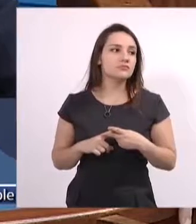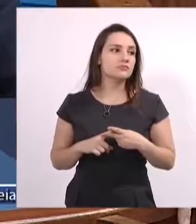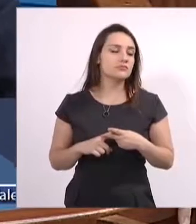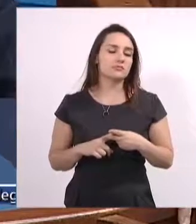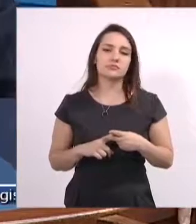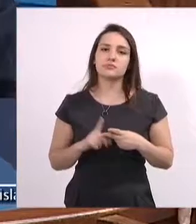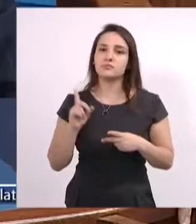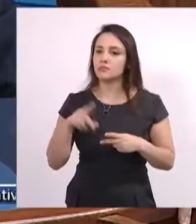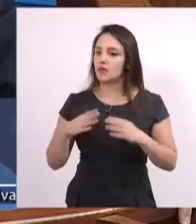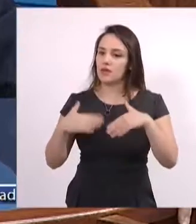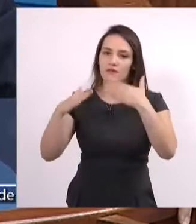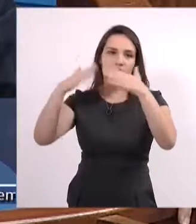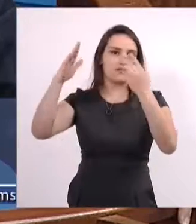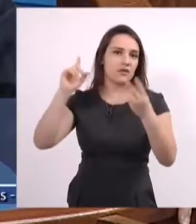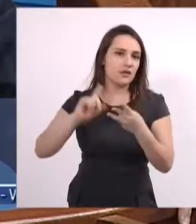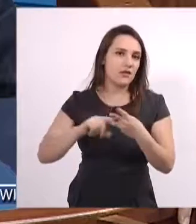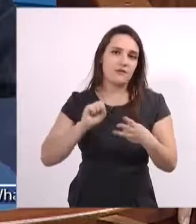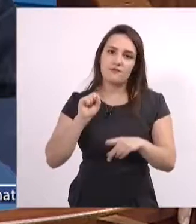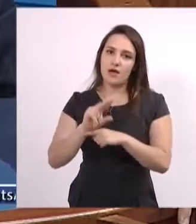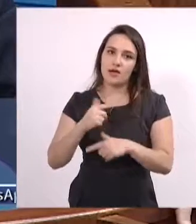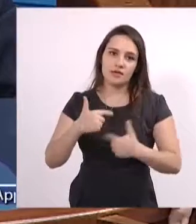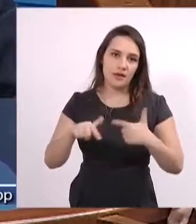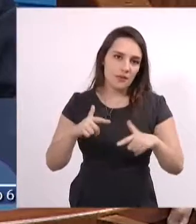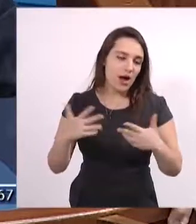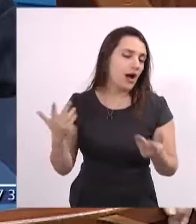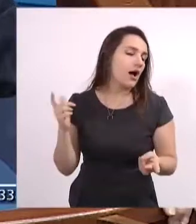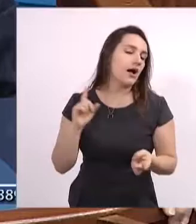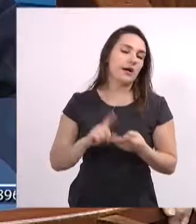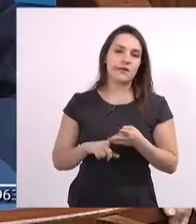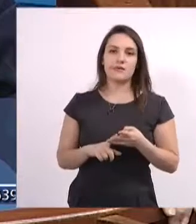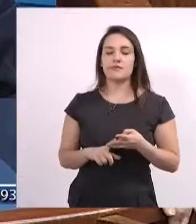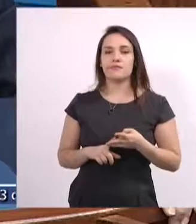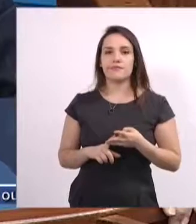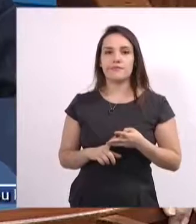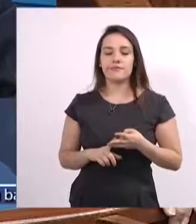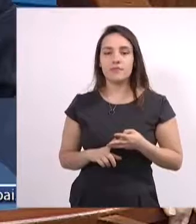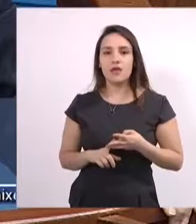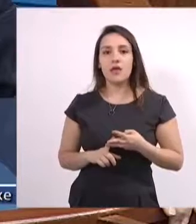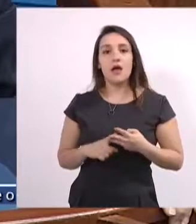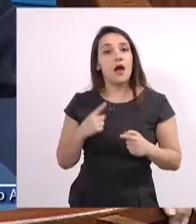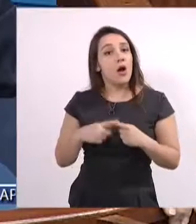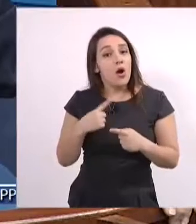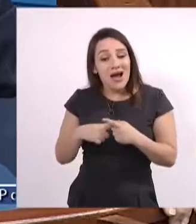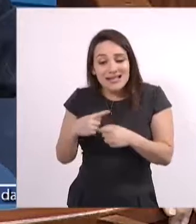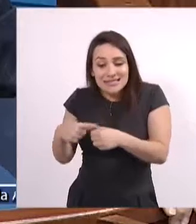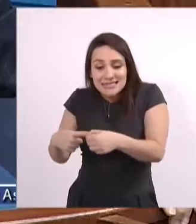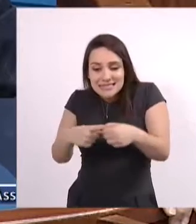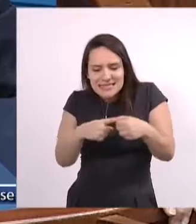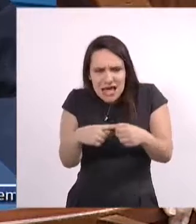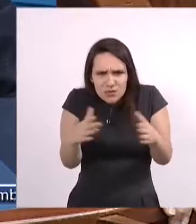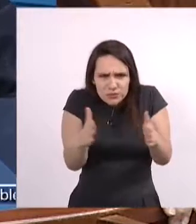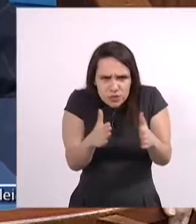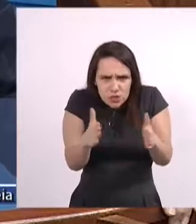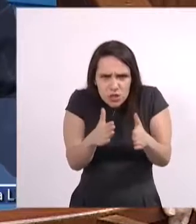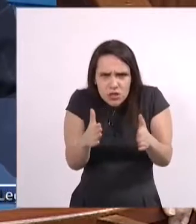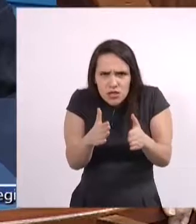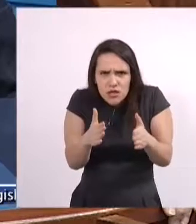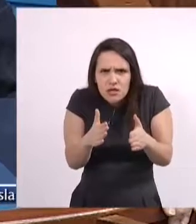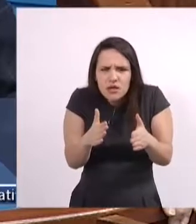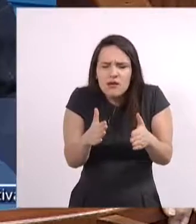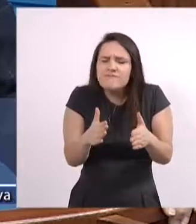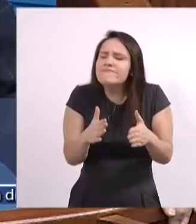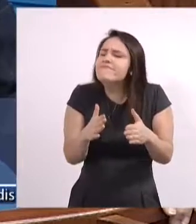é o desenvolvimento, é a geração de emprego e renda, que os pequenos municípios têm